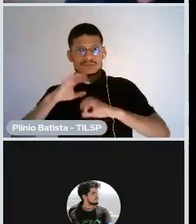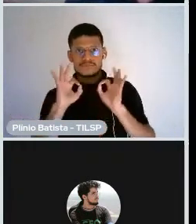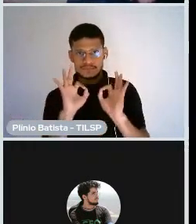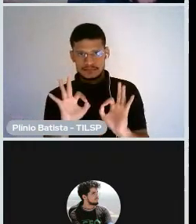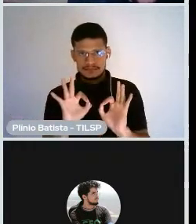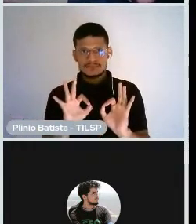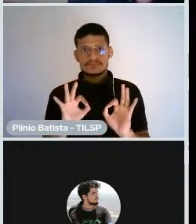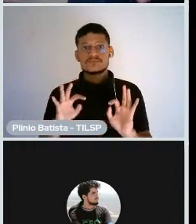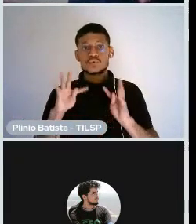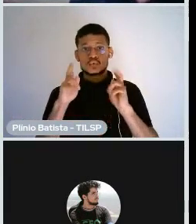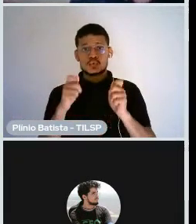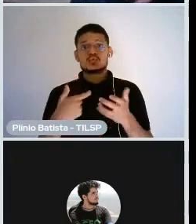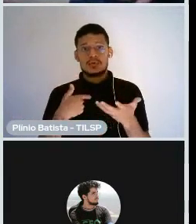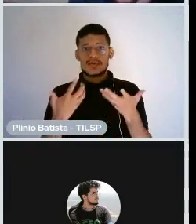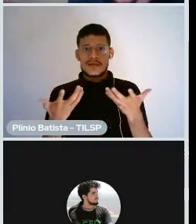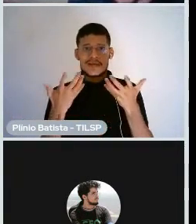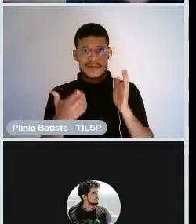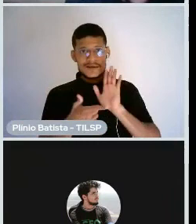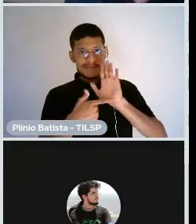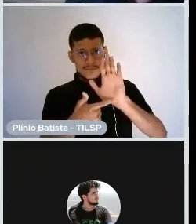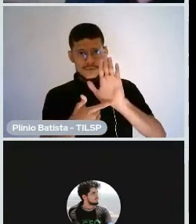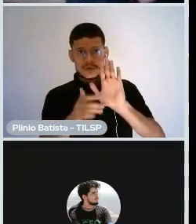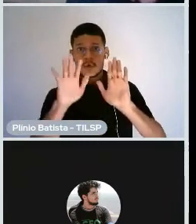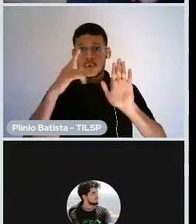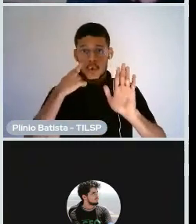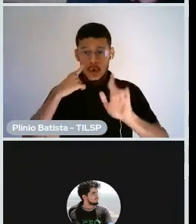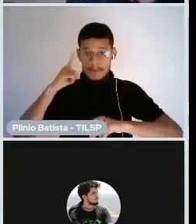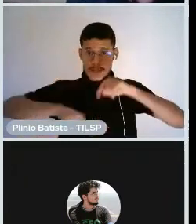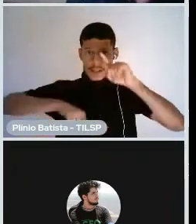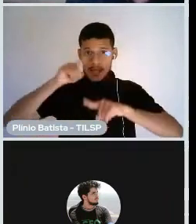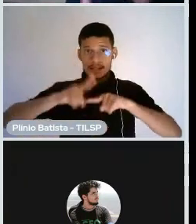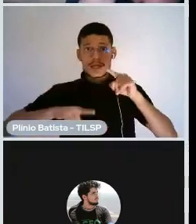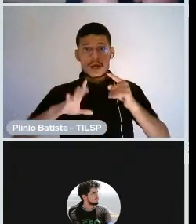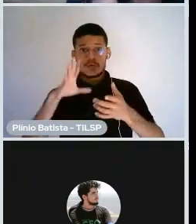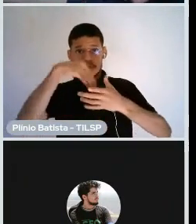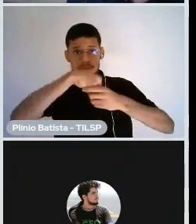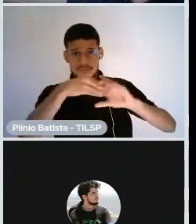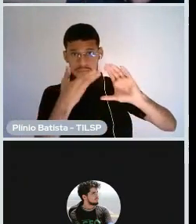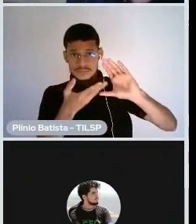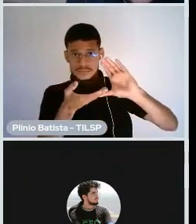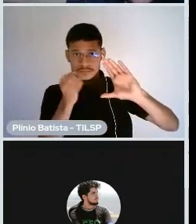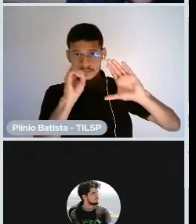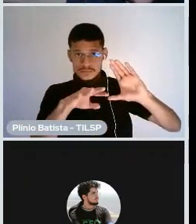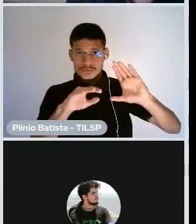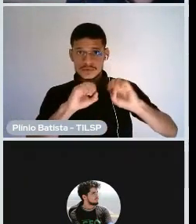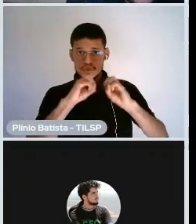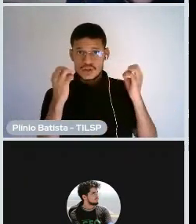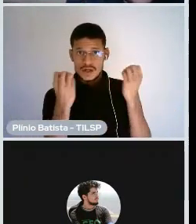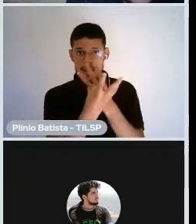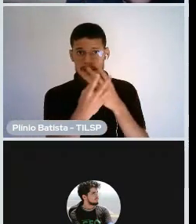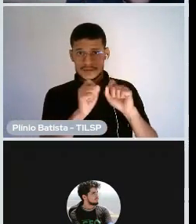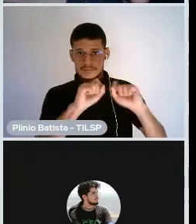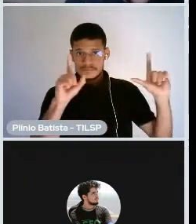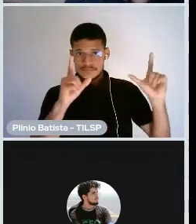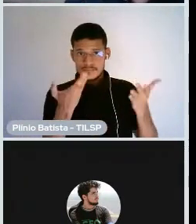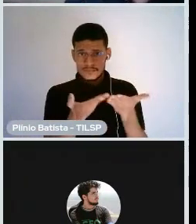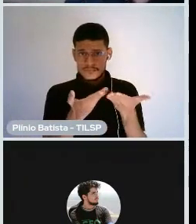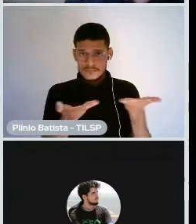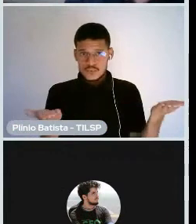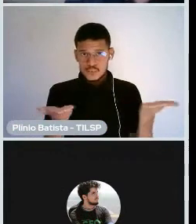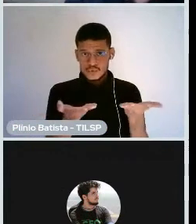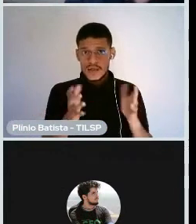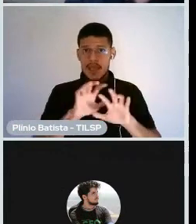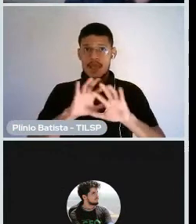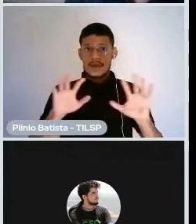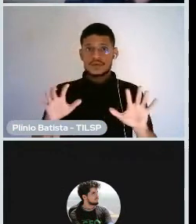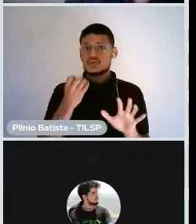tudo que vai ser proposto. Sim, o material ele vai ser disponibilizado no Classroom, tá? O slide da aula de hoje. Beleza? É isso.